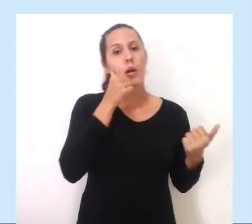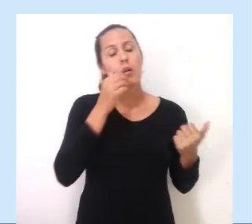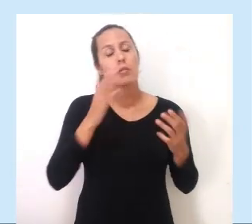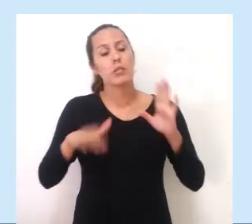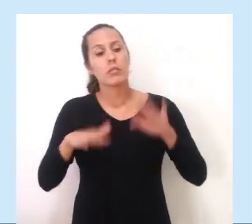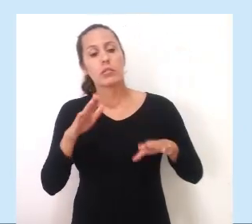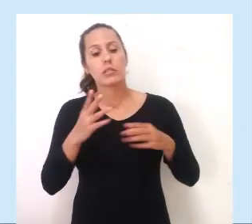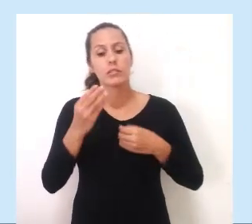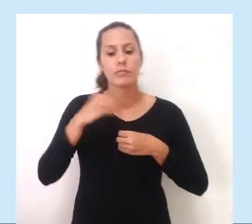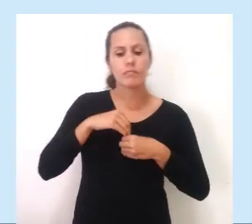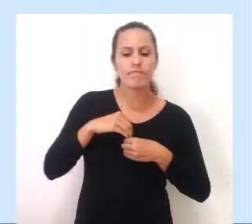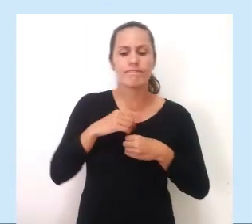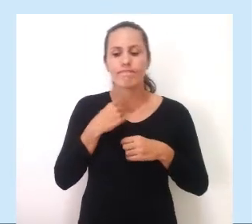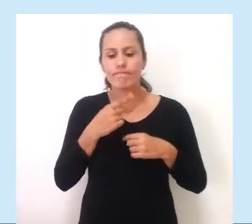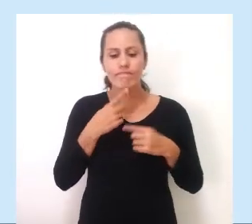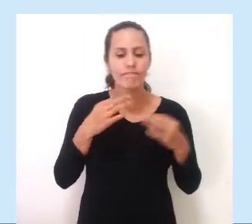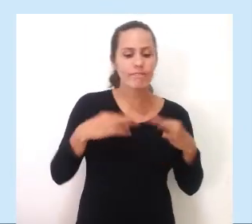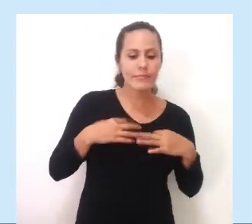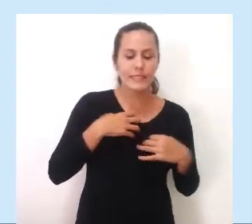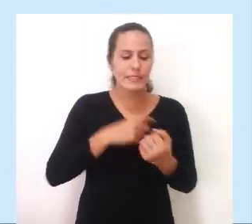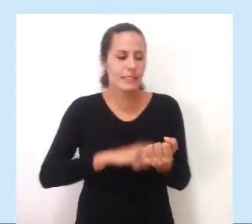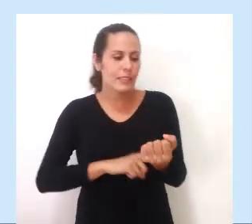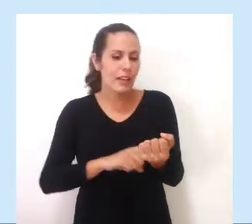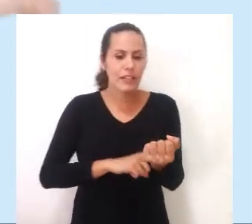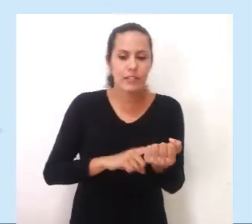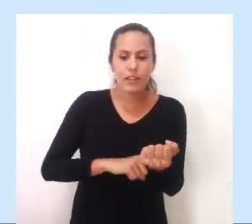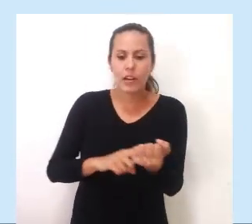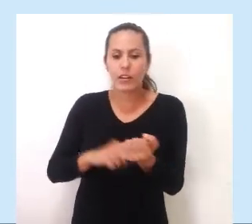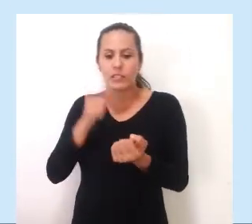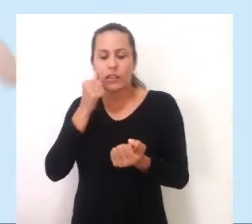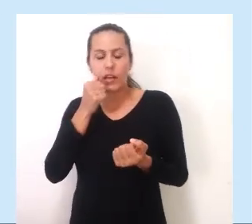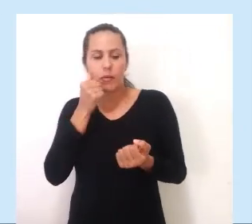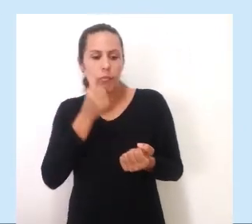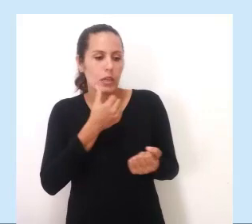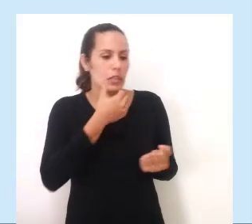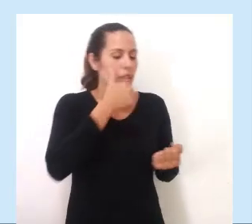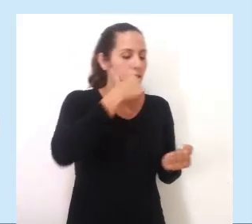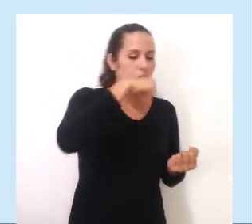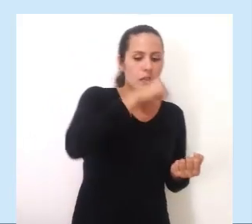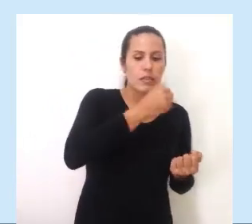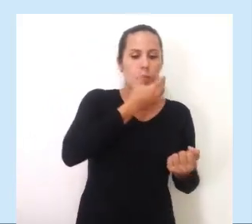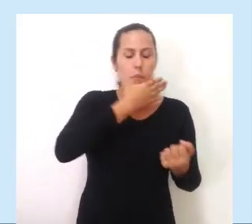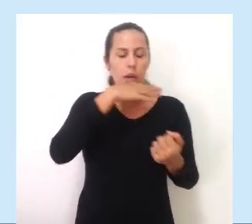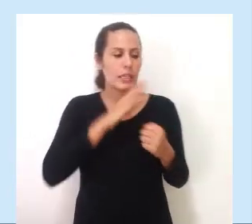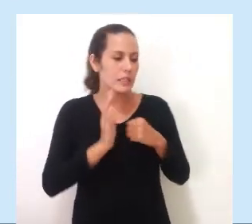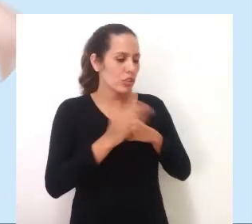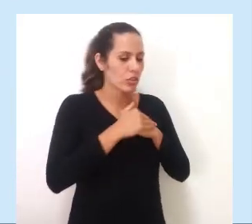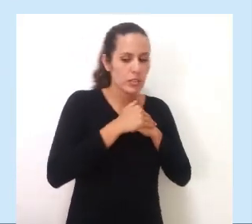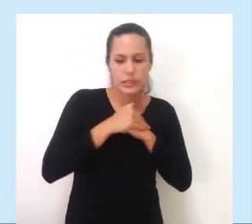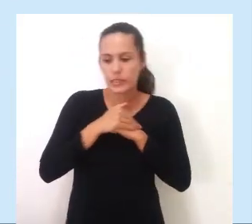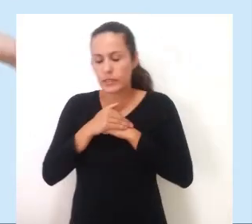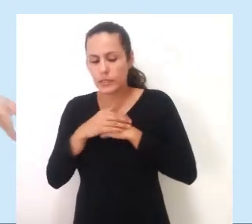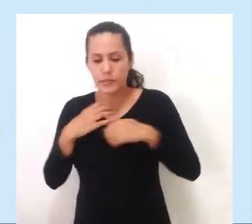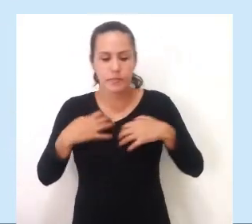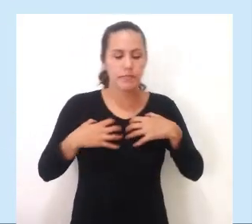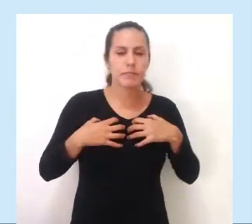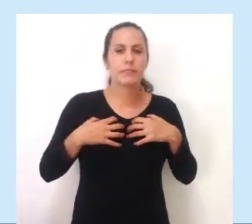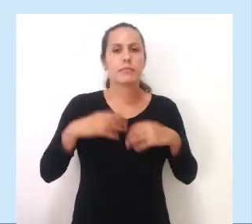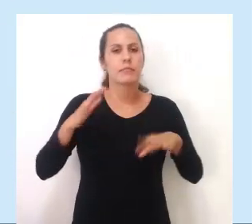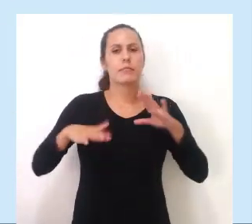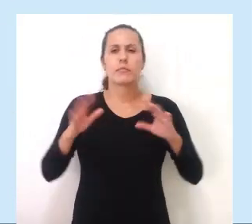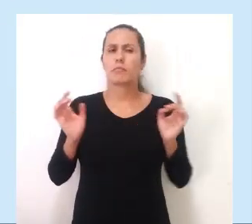às vezes, quando a menina vai aplicar, não dá muito certo, tá nervosa, tá escondida de papai, de mamãe, da